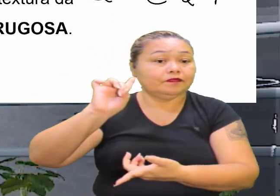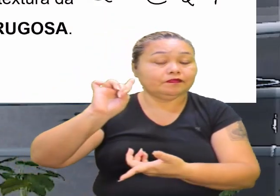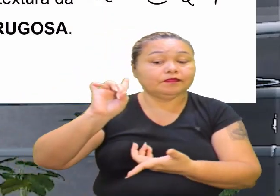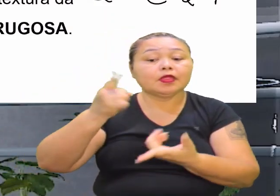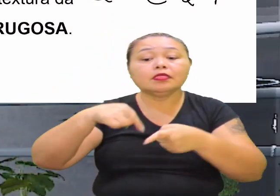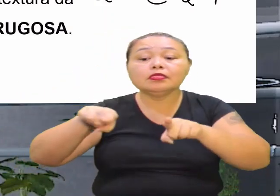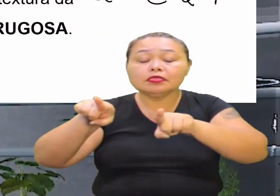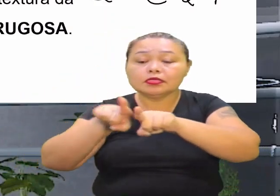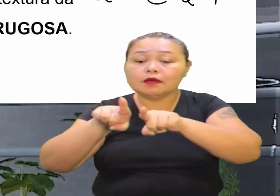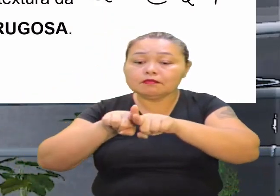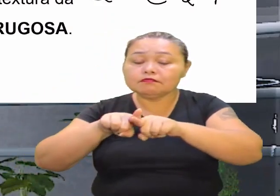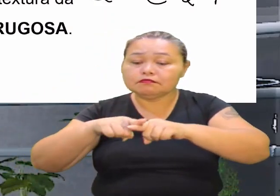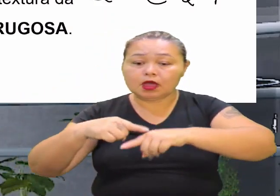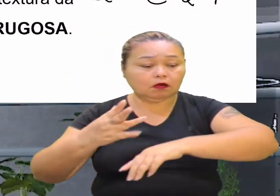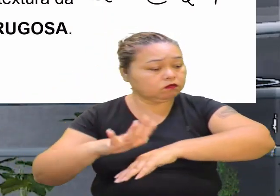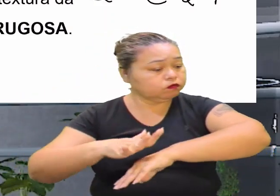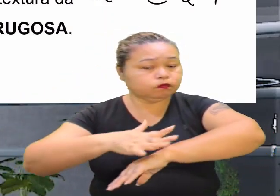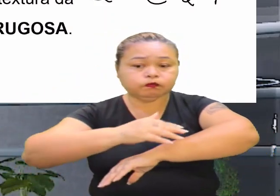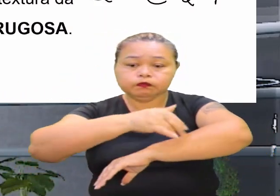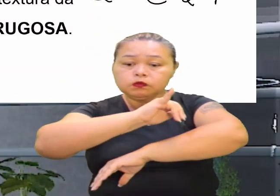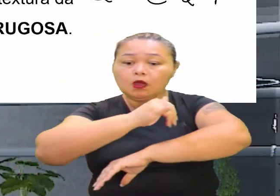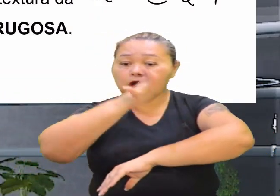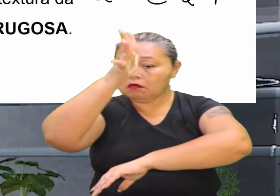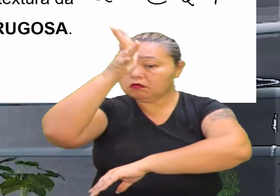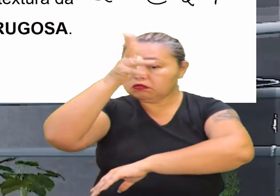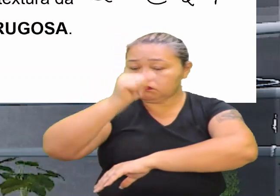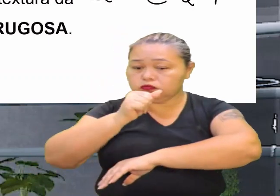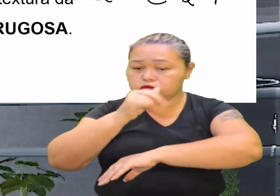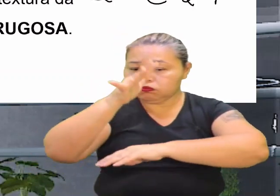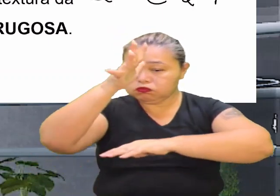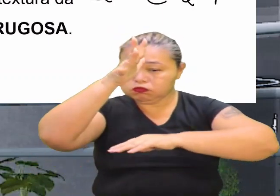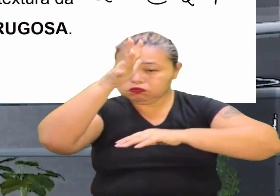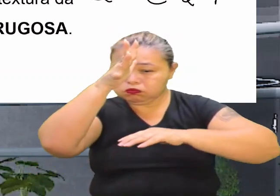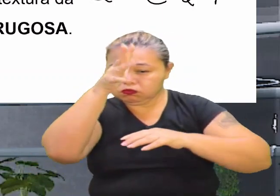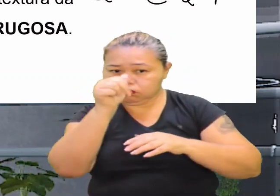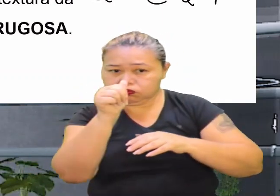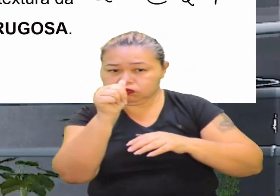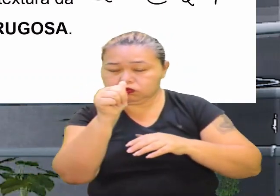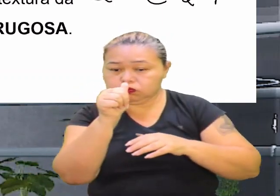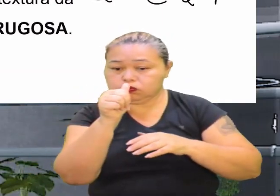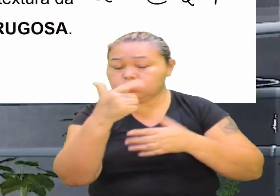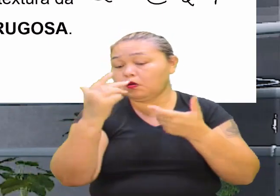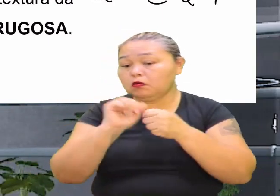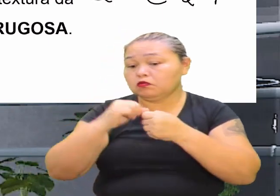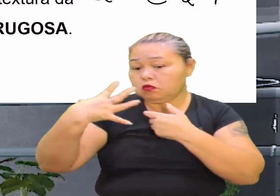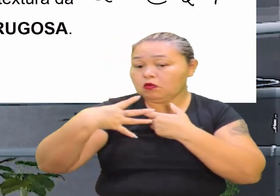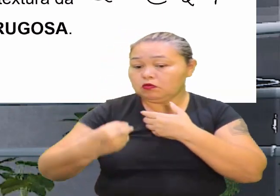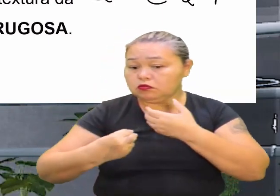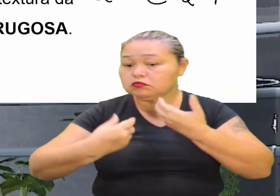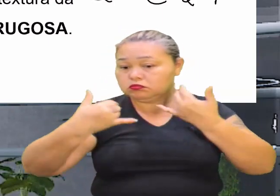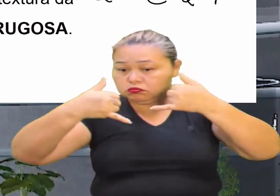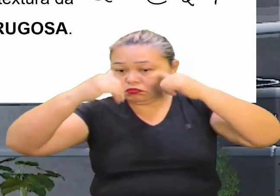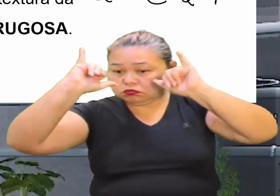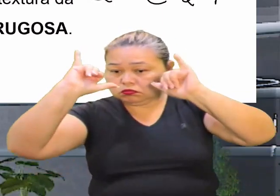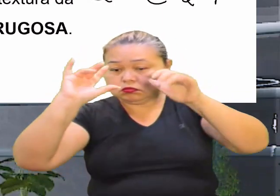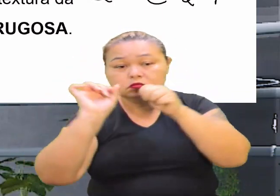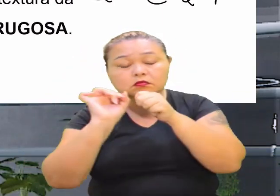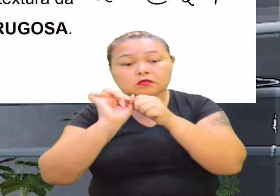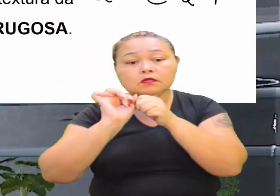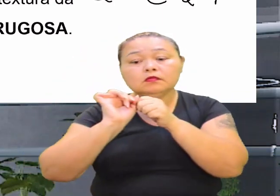peso. Um frango, um bezerro,